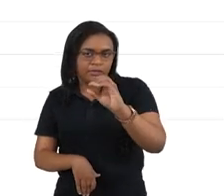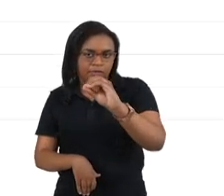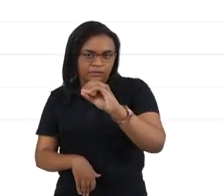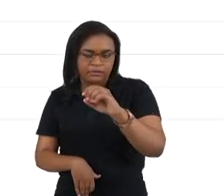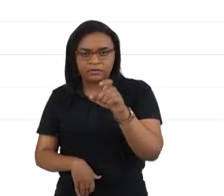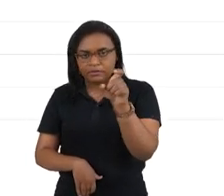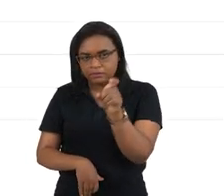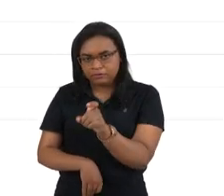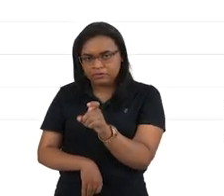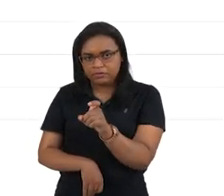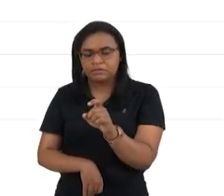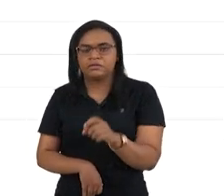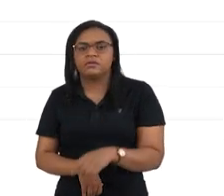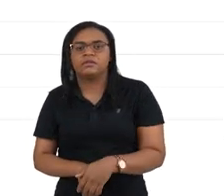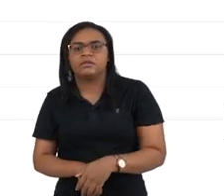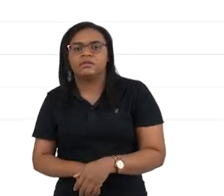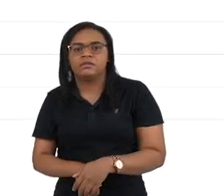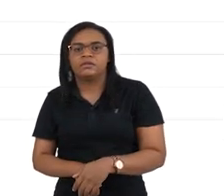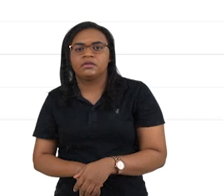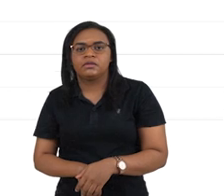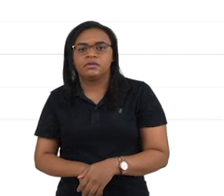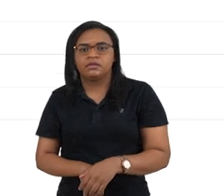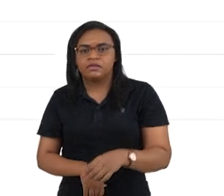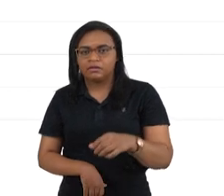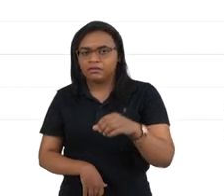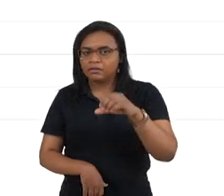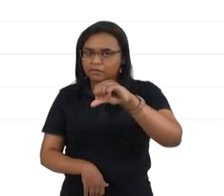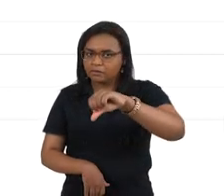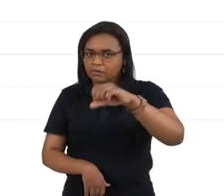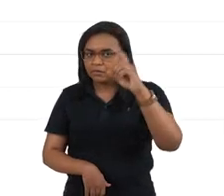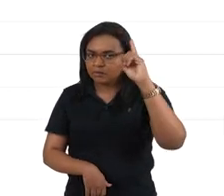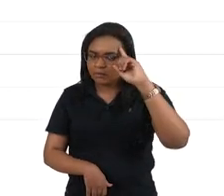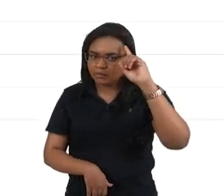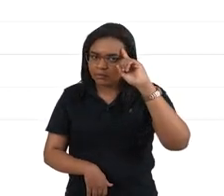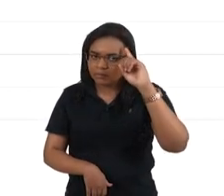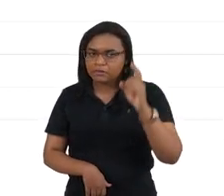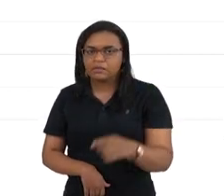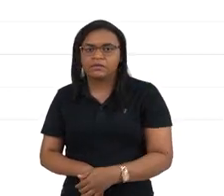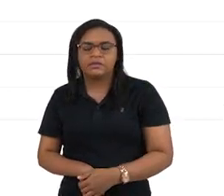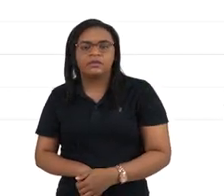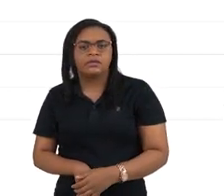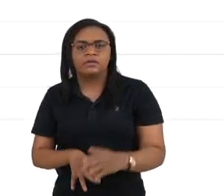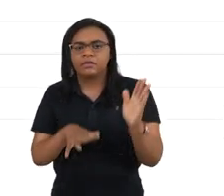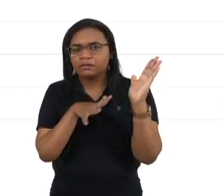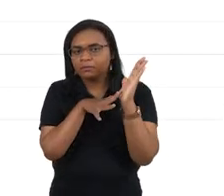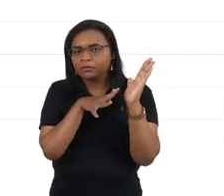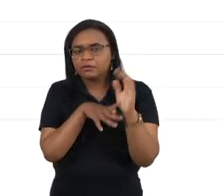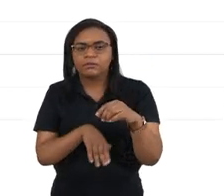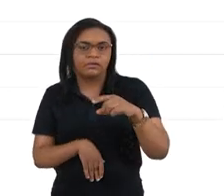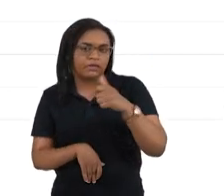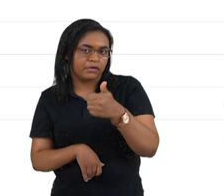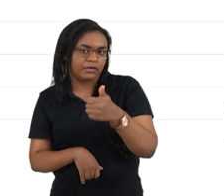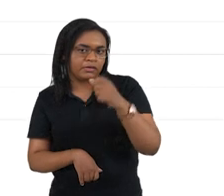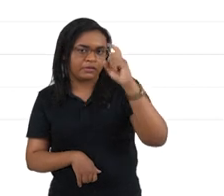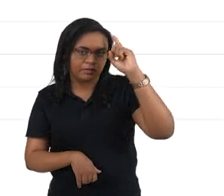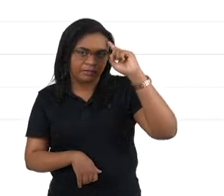x. Aí vamos relacionar, ignorem dias, vamos relacionar operários com peças. Vamos supor que em um dia, 5